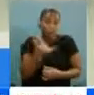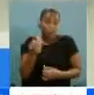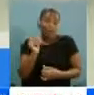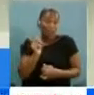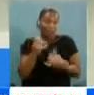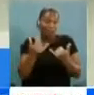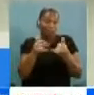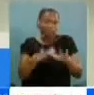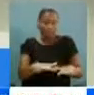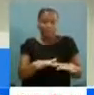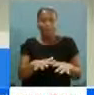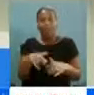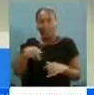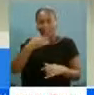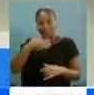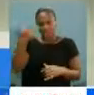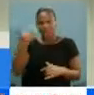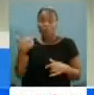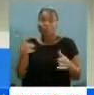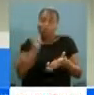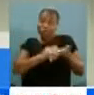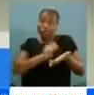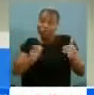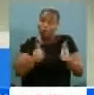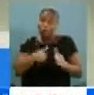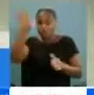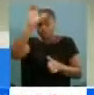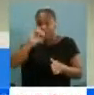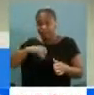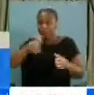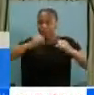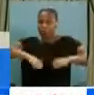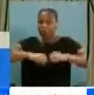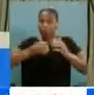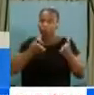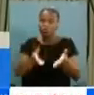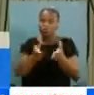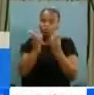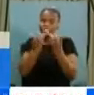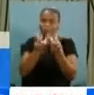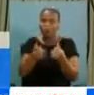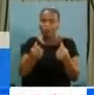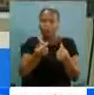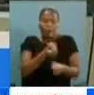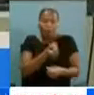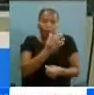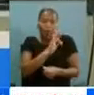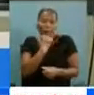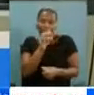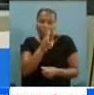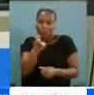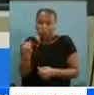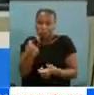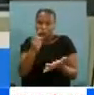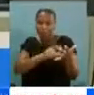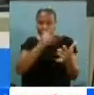interrupção. Esta manhã assinou com as autoridades cabo-verdianas um acordo de ajuda orçamental de 40 milhões de